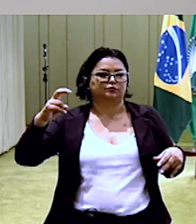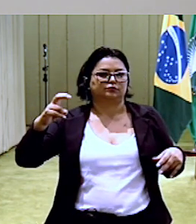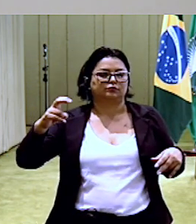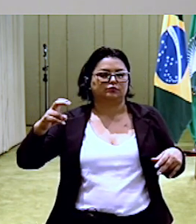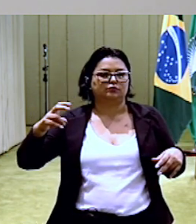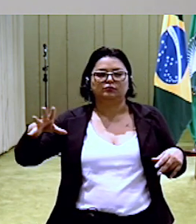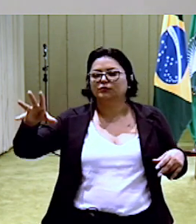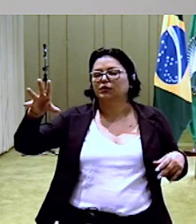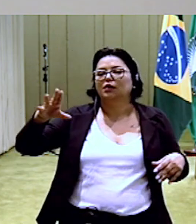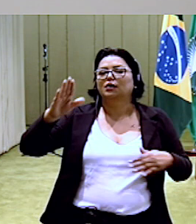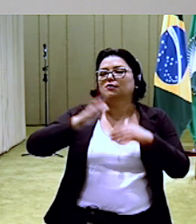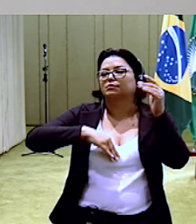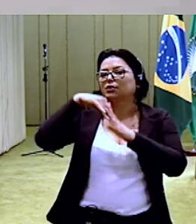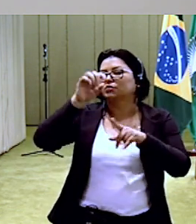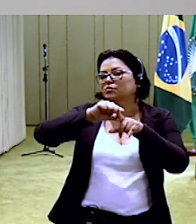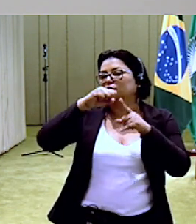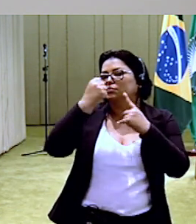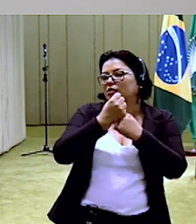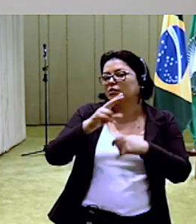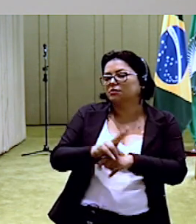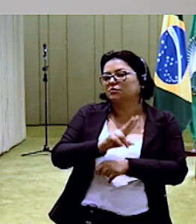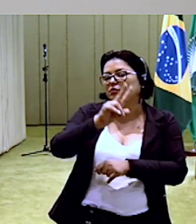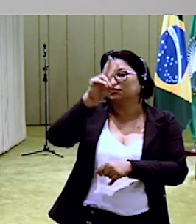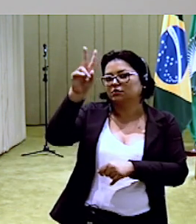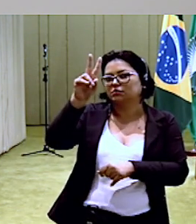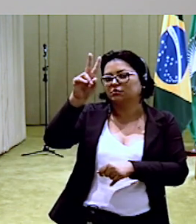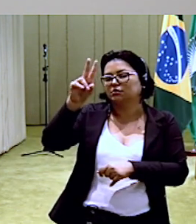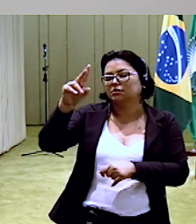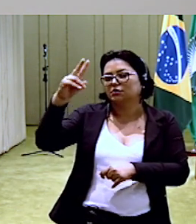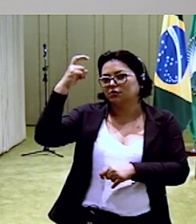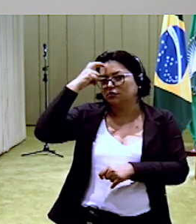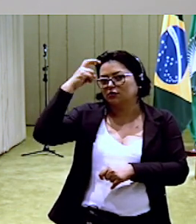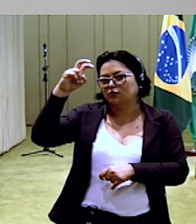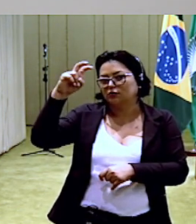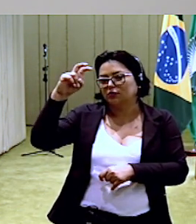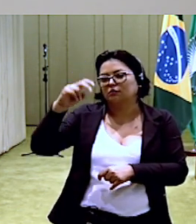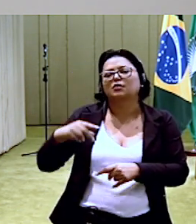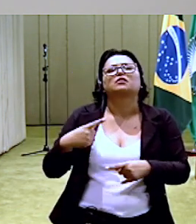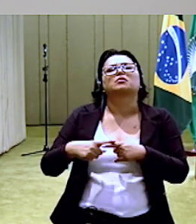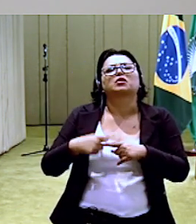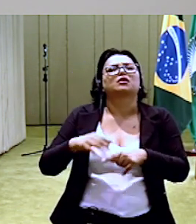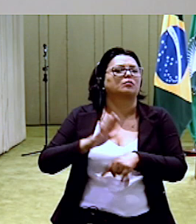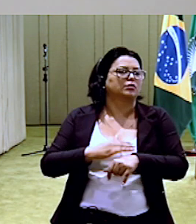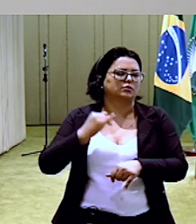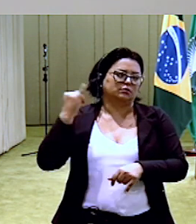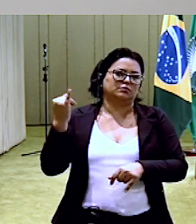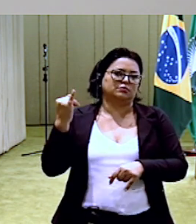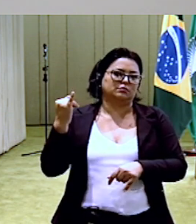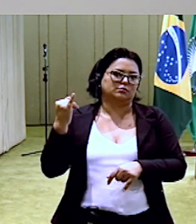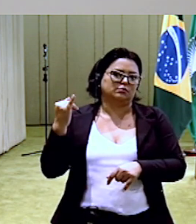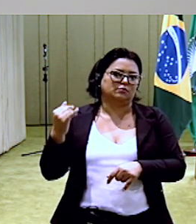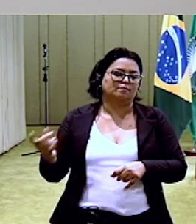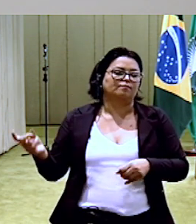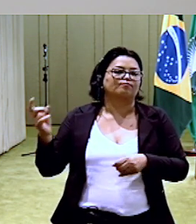muito o letramento e a valorização dessa cultura. Mas por que que isso importa, né?